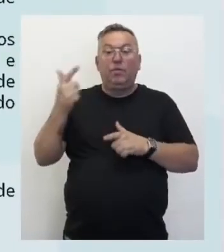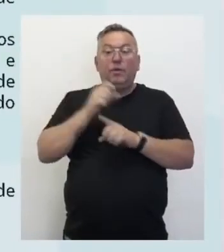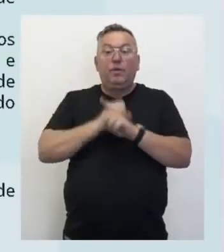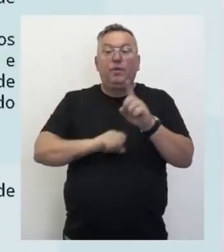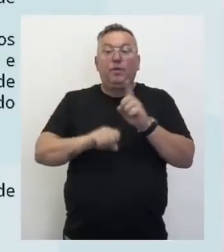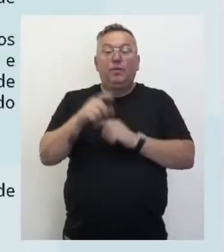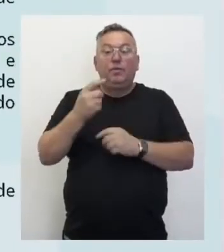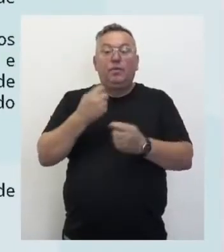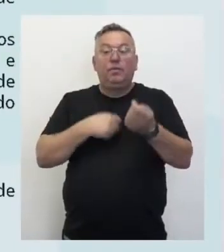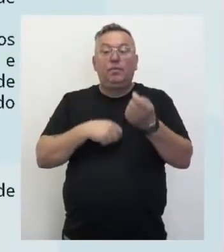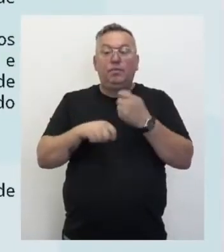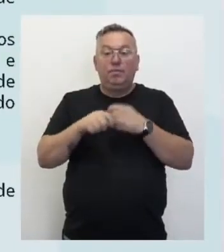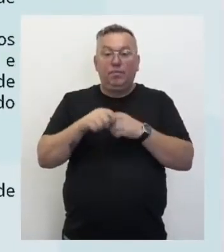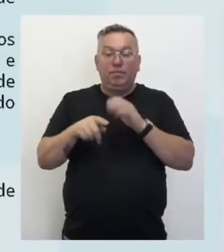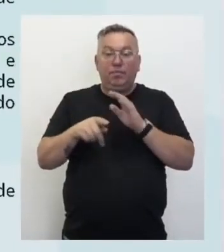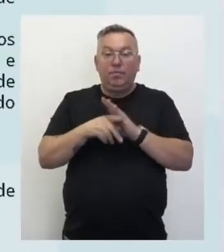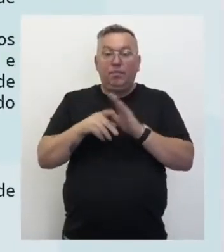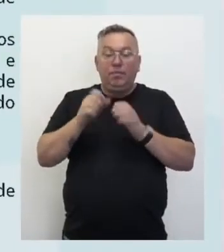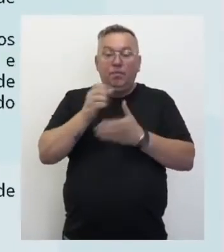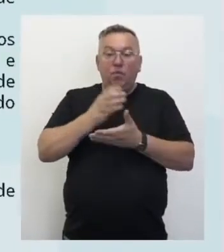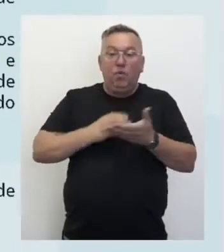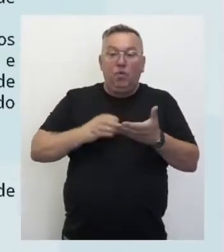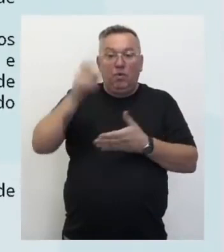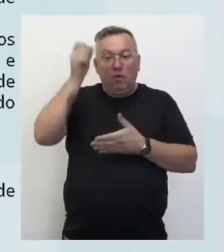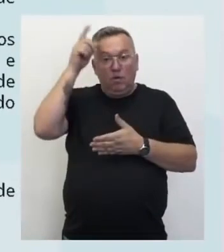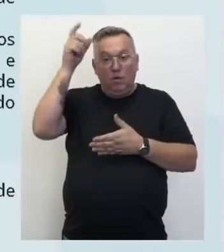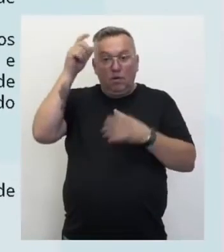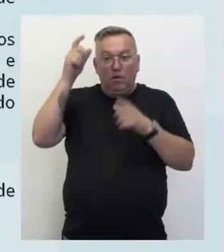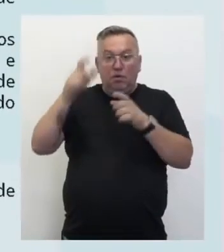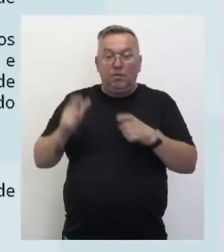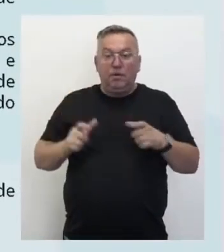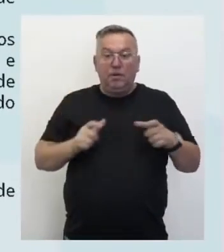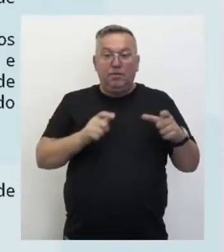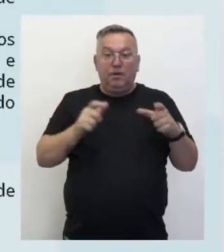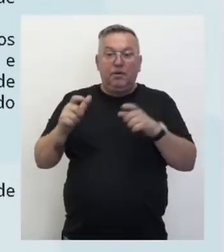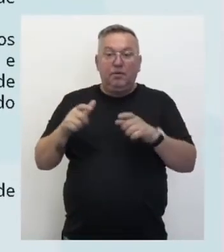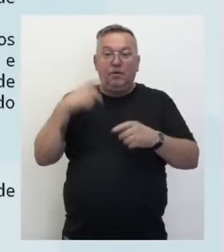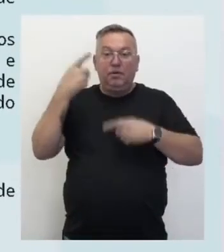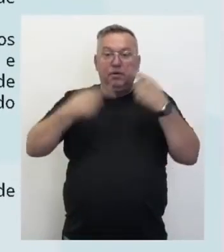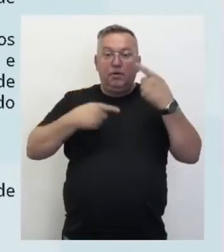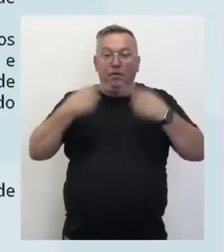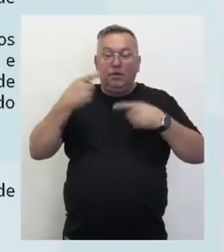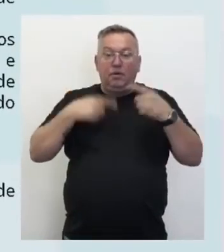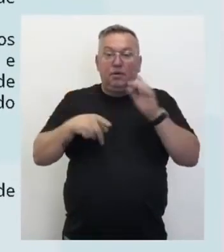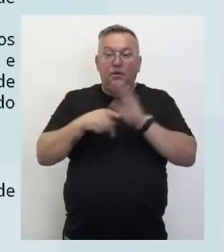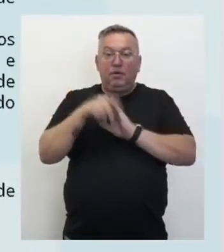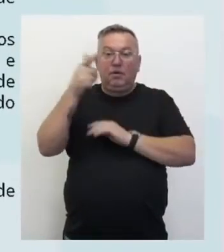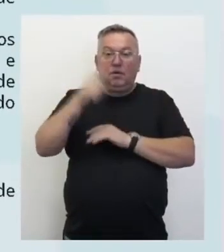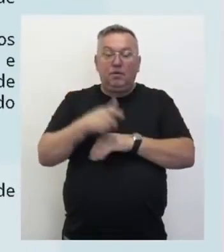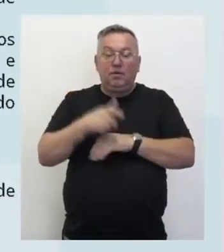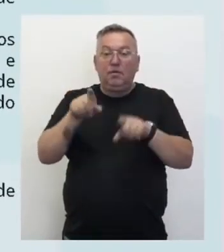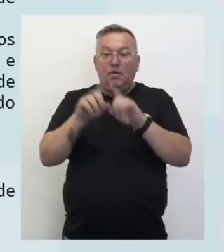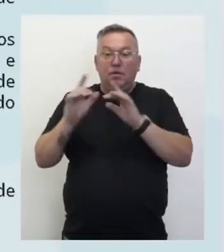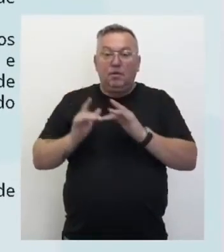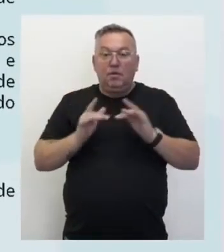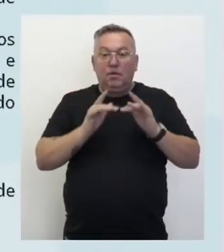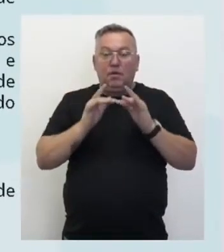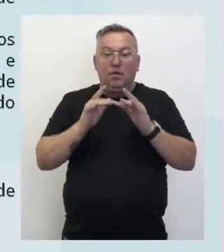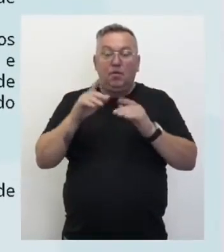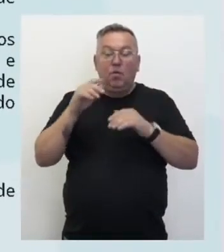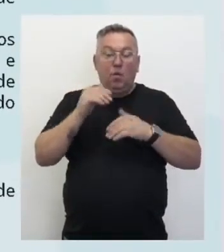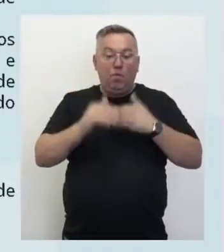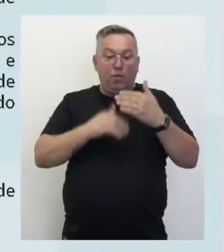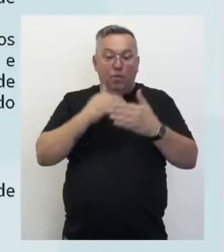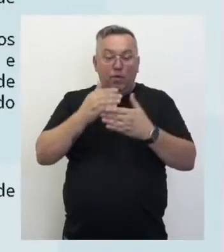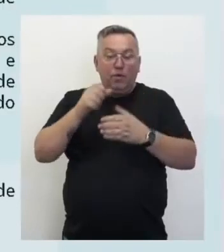sociais, econômicas, demográficas, culturais, ambientais, políticas, entre outras, e relacionar com o processo